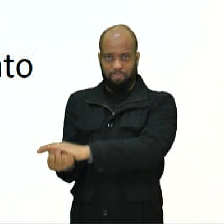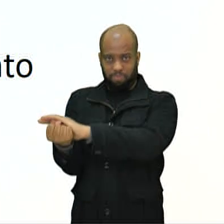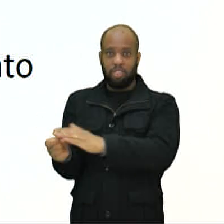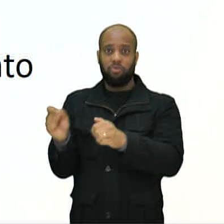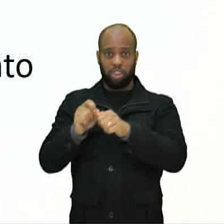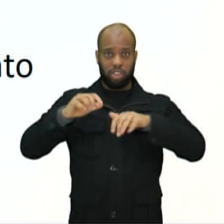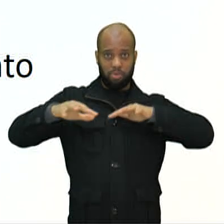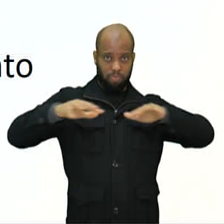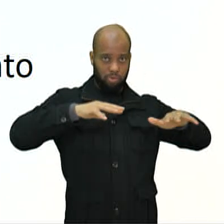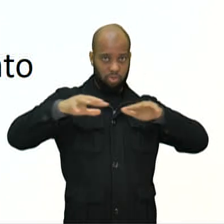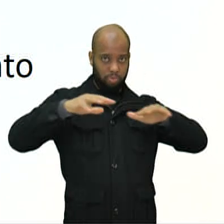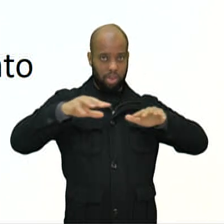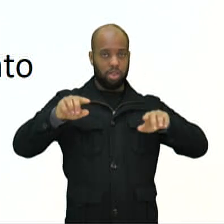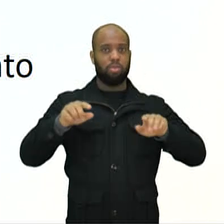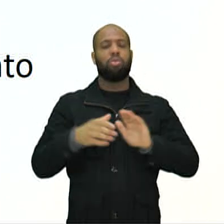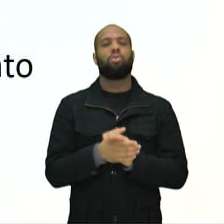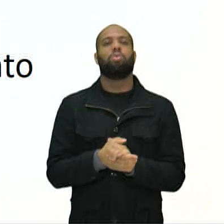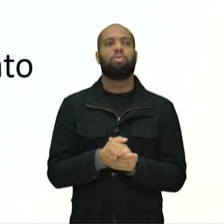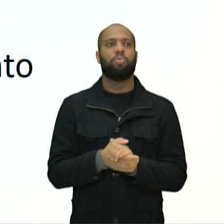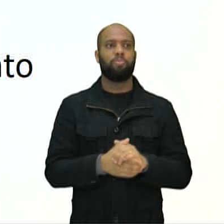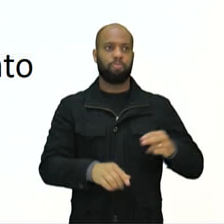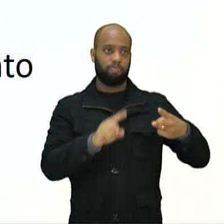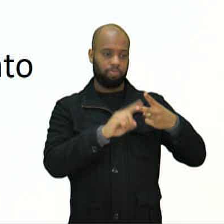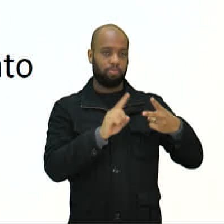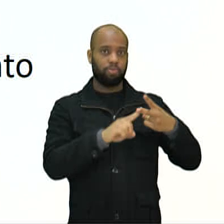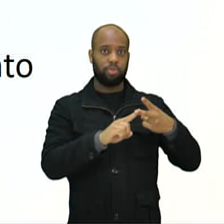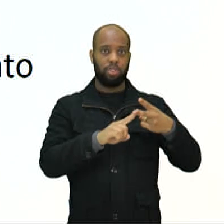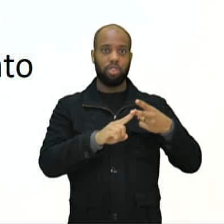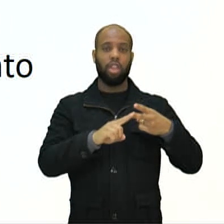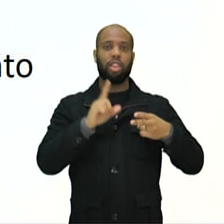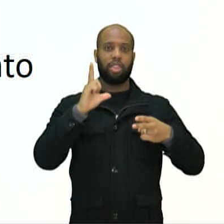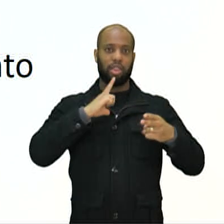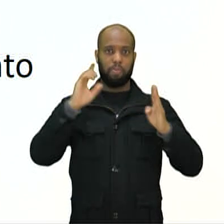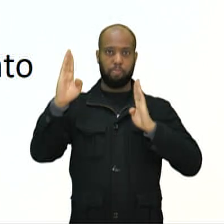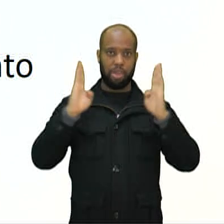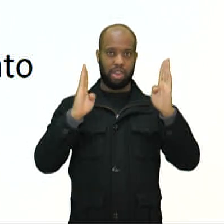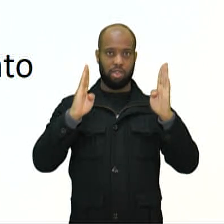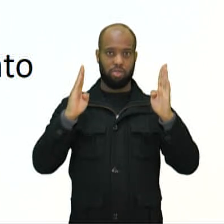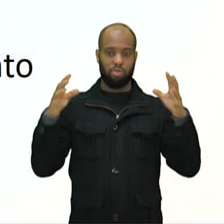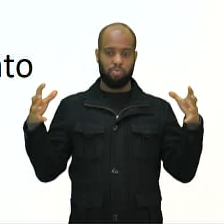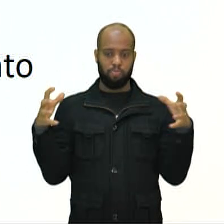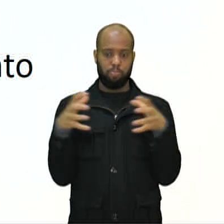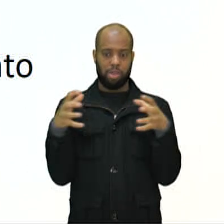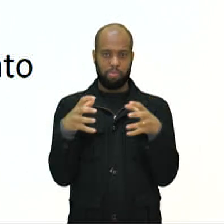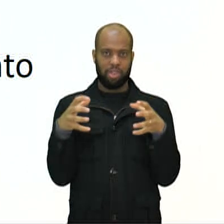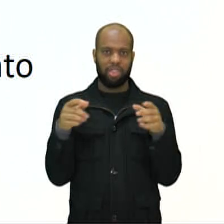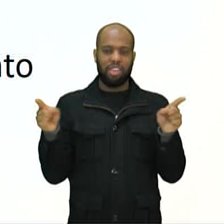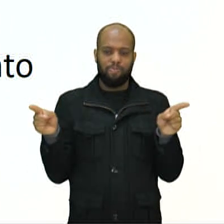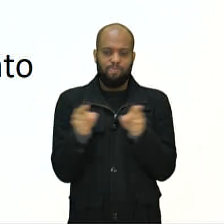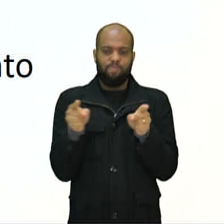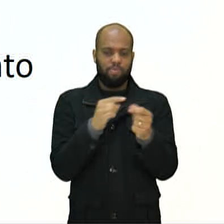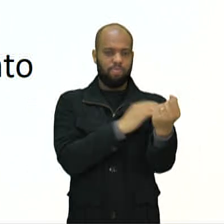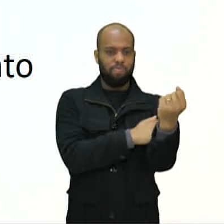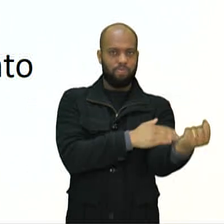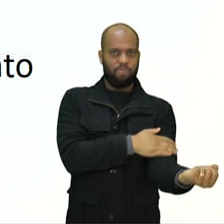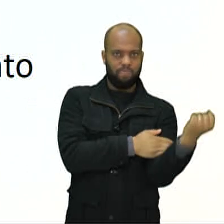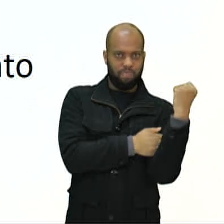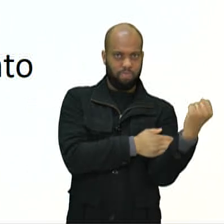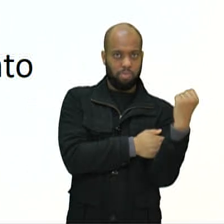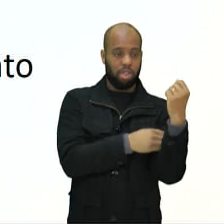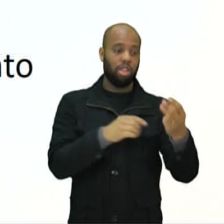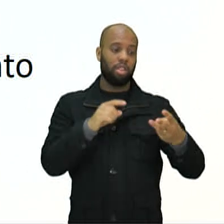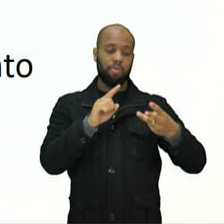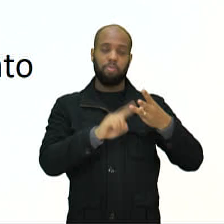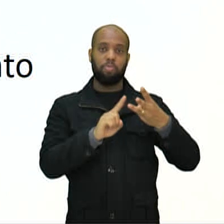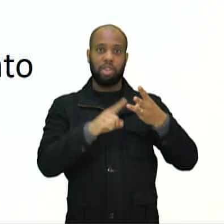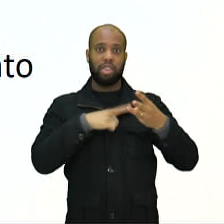ângulo articular. Durante uma contração concêntrica, observa-se um encurtamento muscular. Durante uma contração